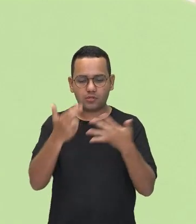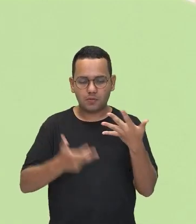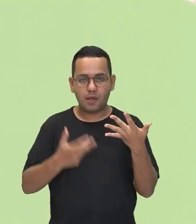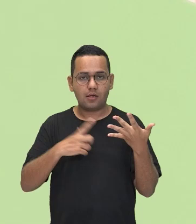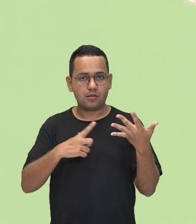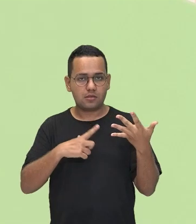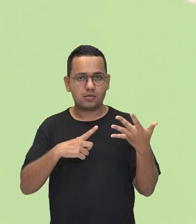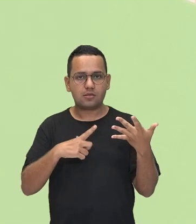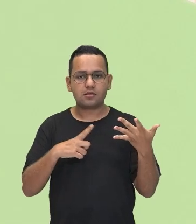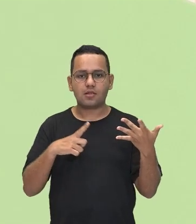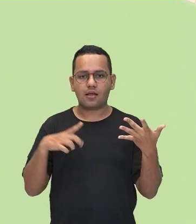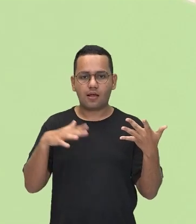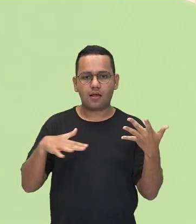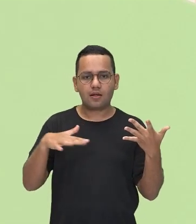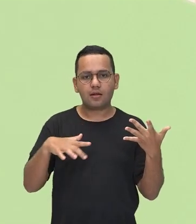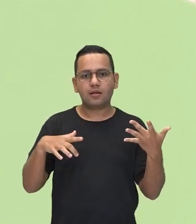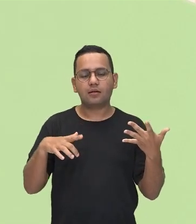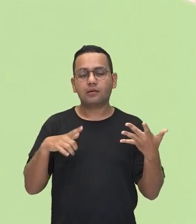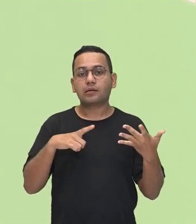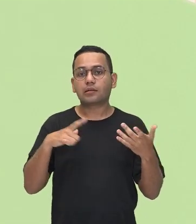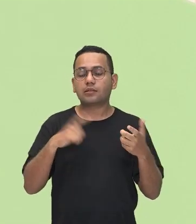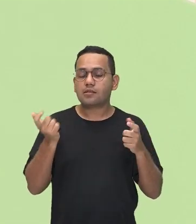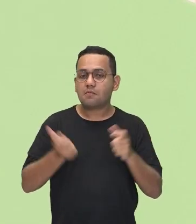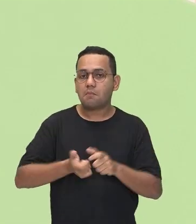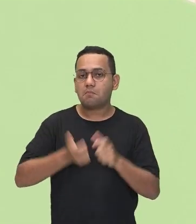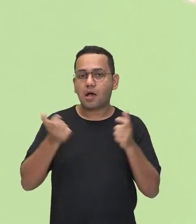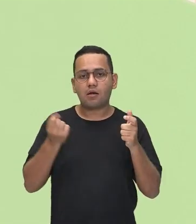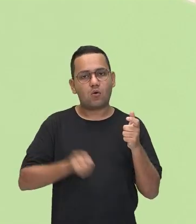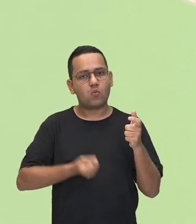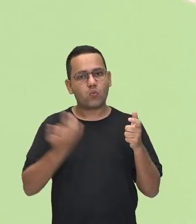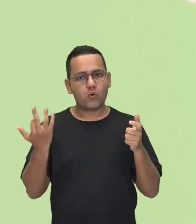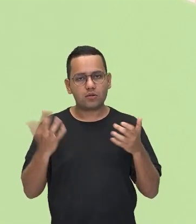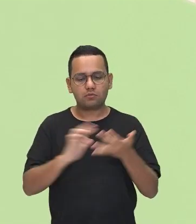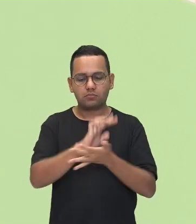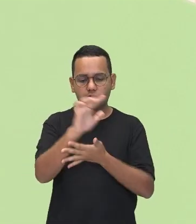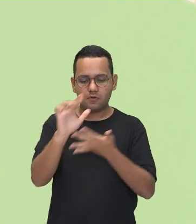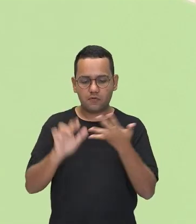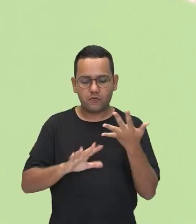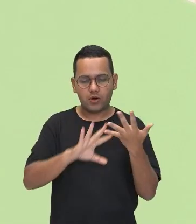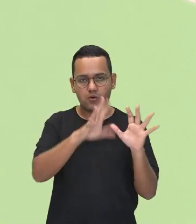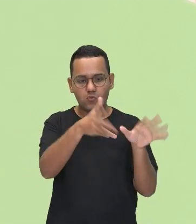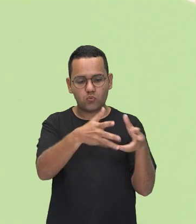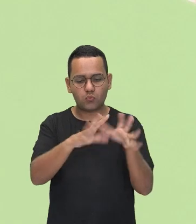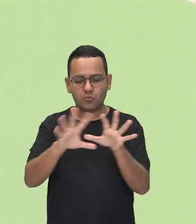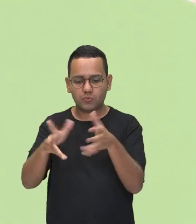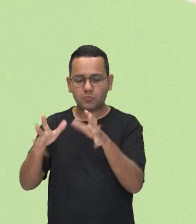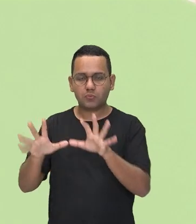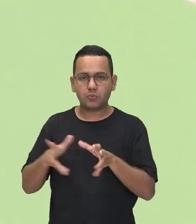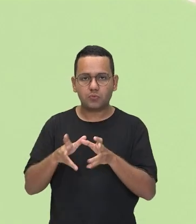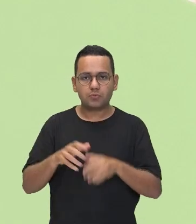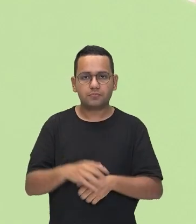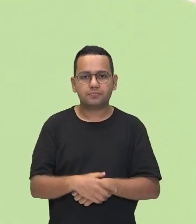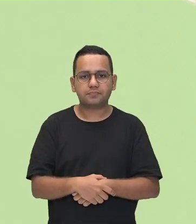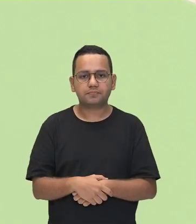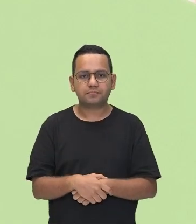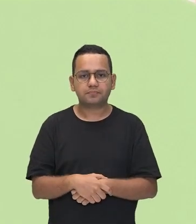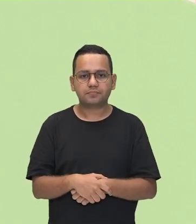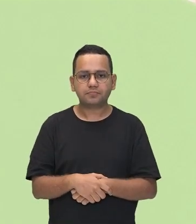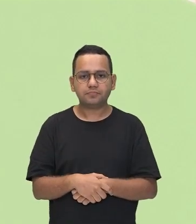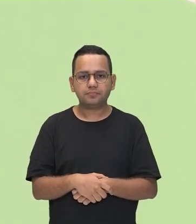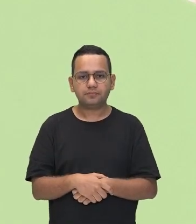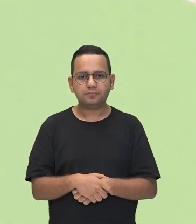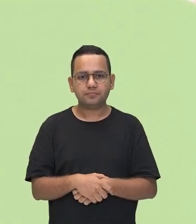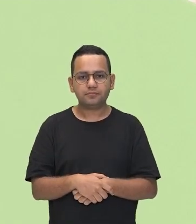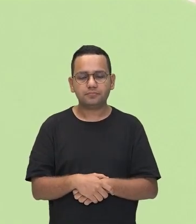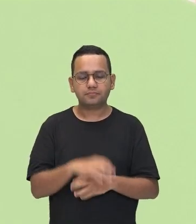aumentasse a diversidade biológica. Vejam aí que a capacidade, vejam aí no